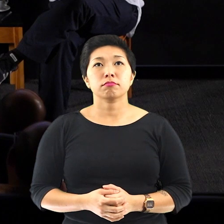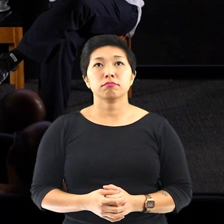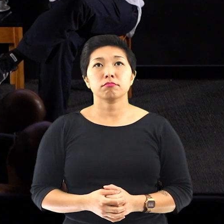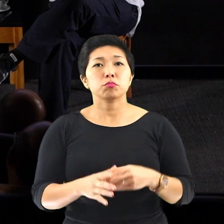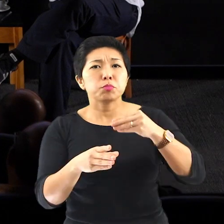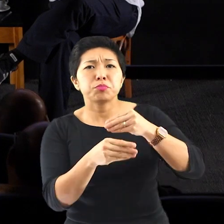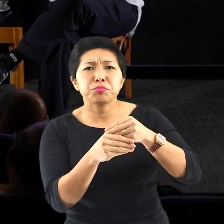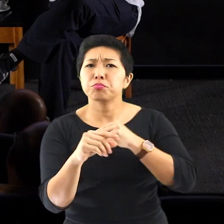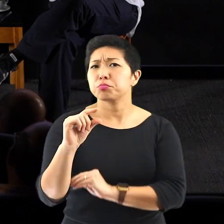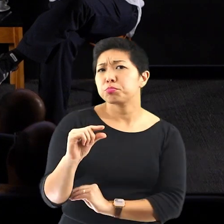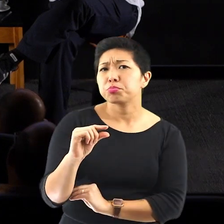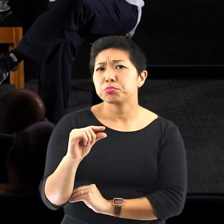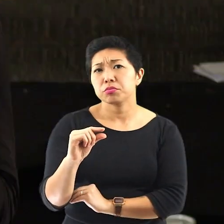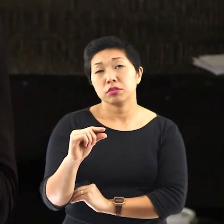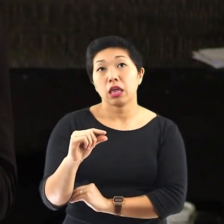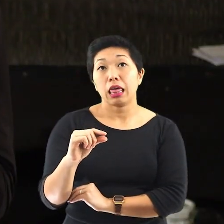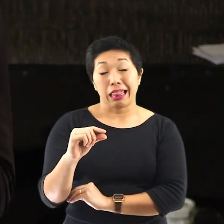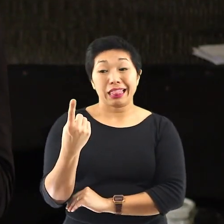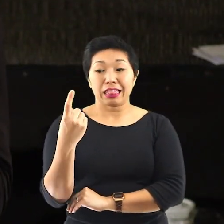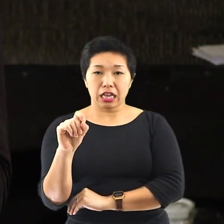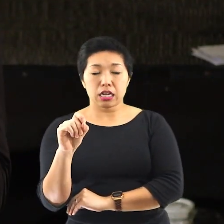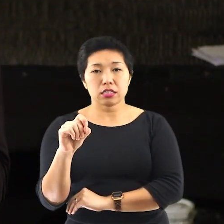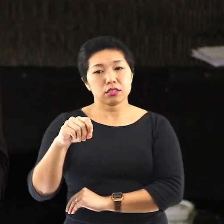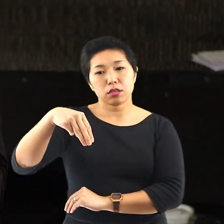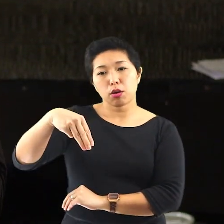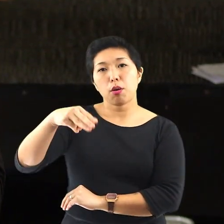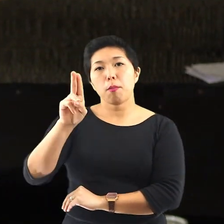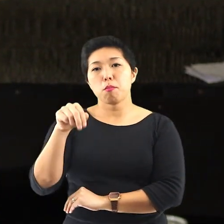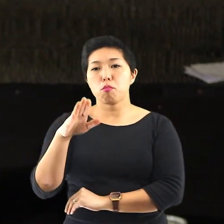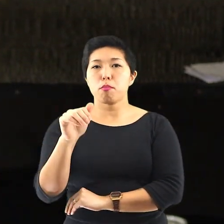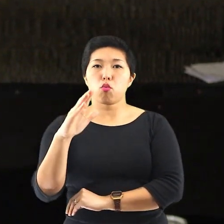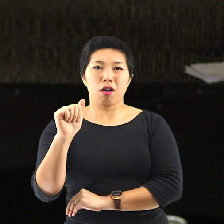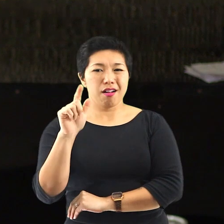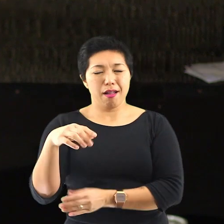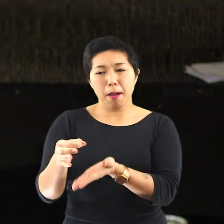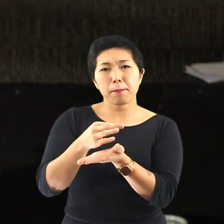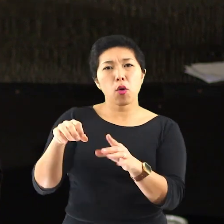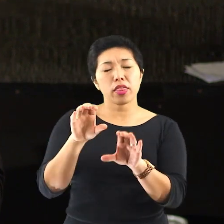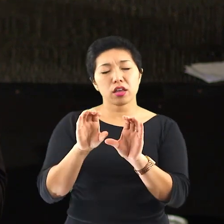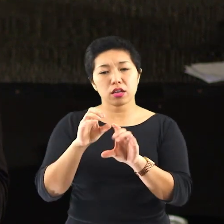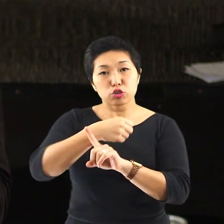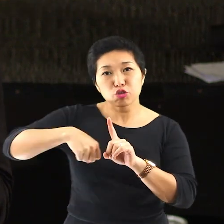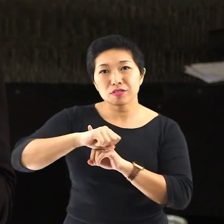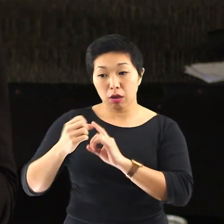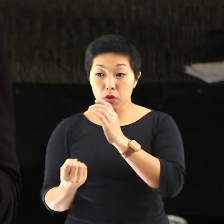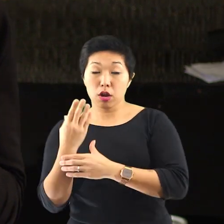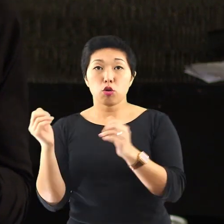acrescentando 10 mumbucas, a moeda social que ele criou juntamente com o